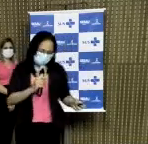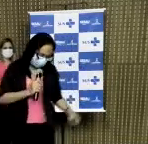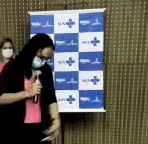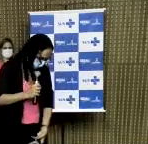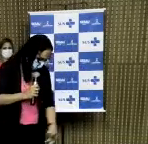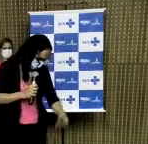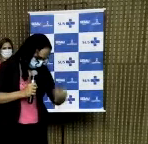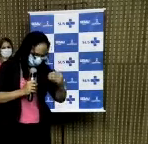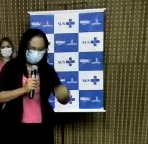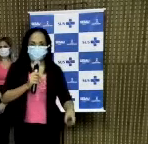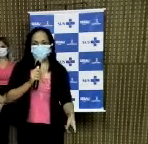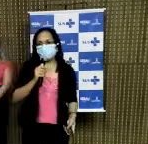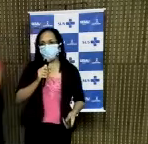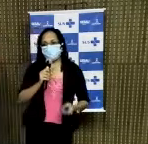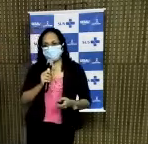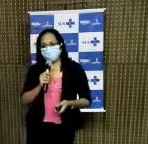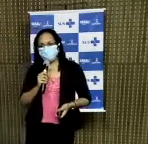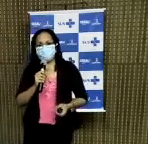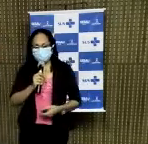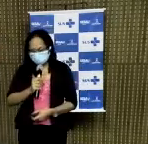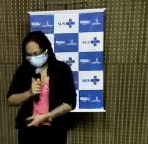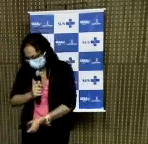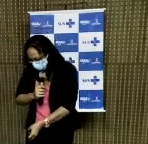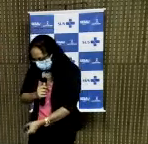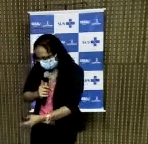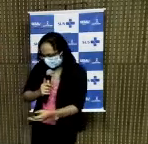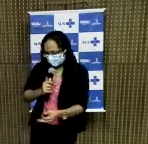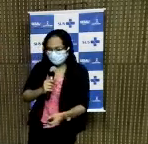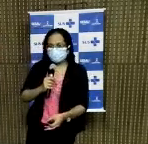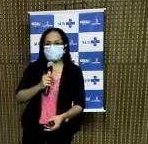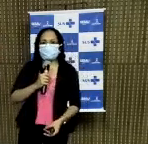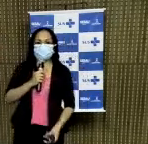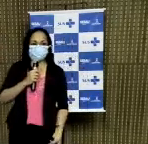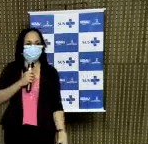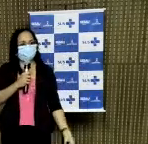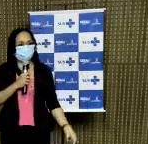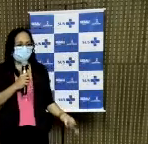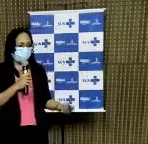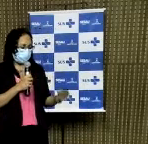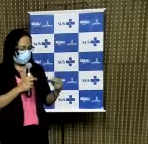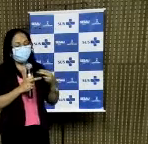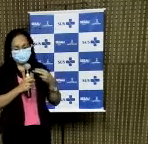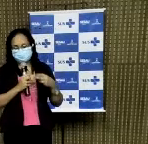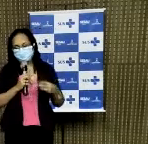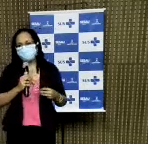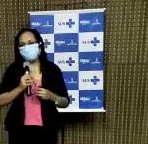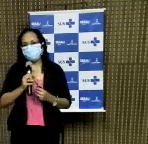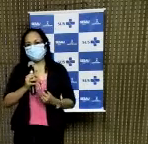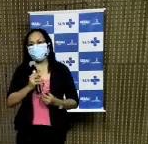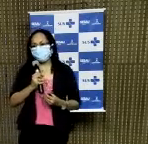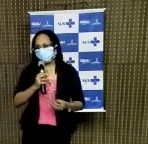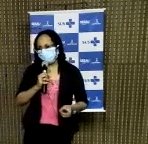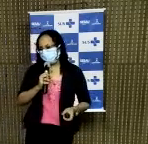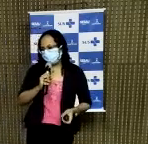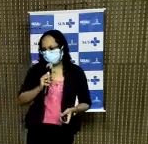Boa tarde a todos. Eu sou Maria do Rosário, sou farmacêutica. Estou na prefeitura há 15 anos, né?